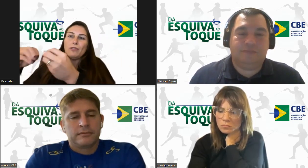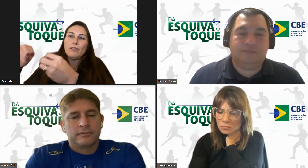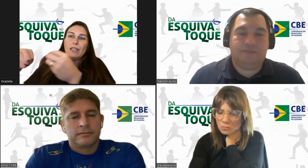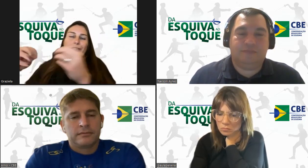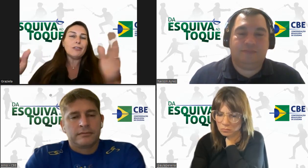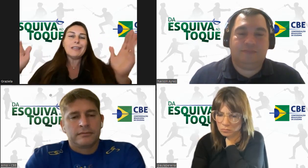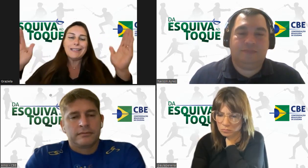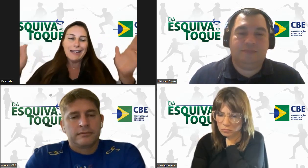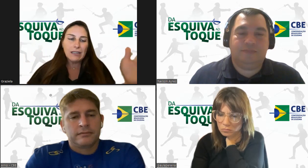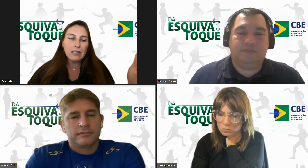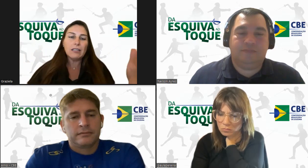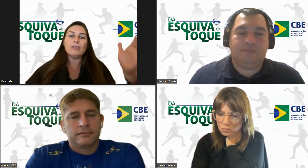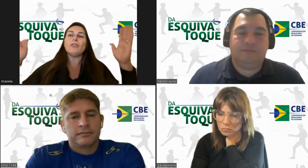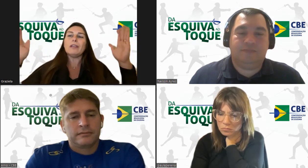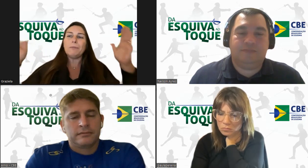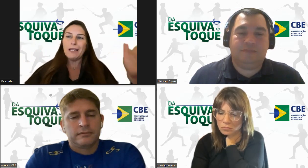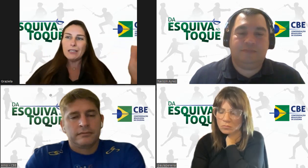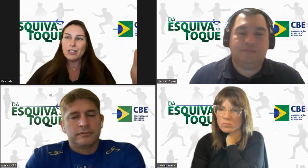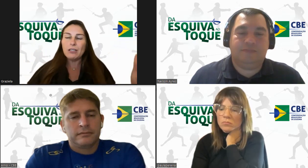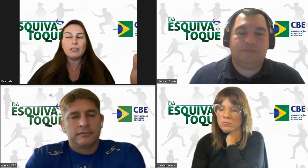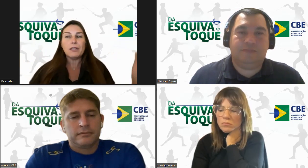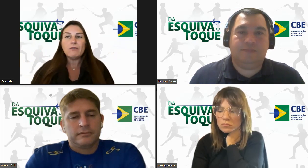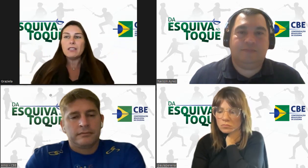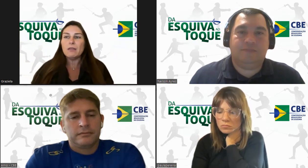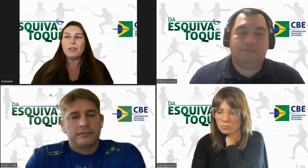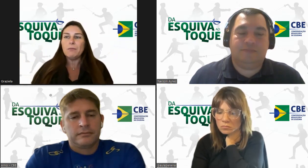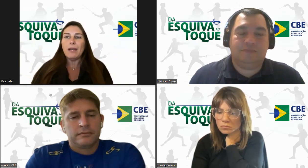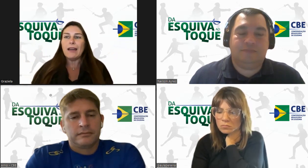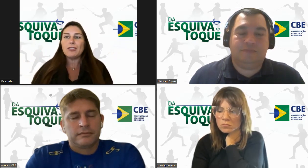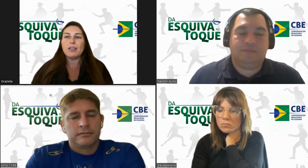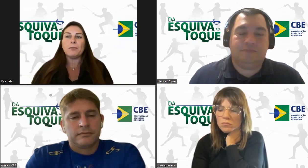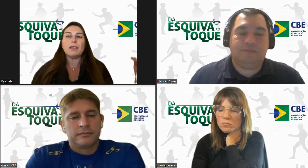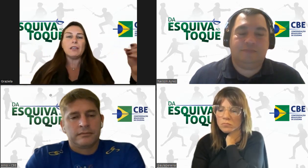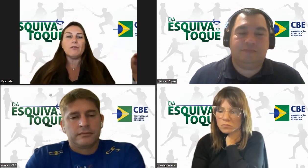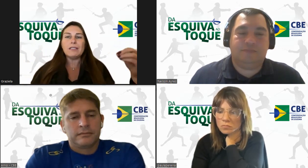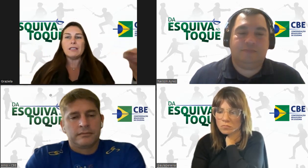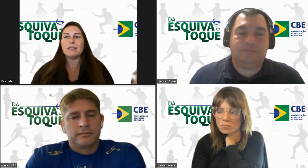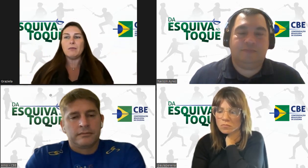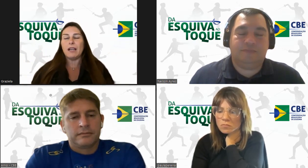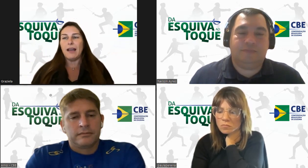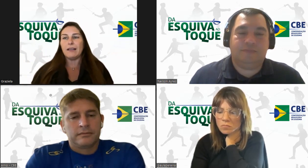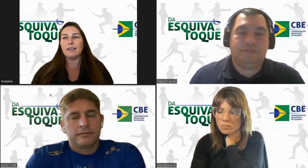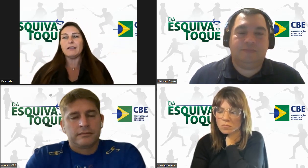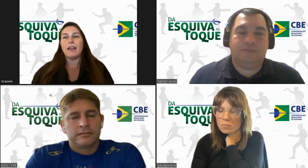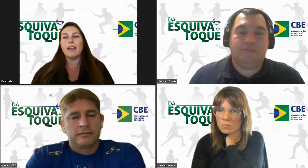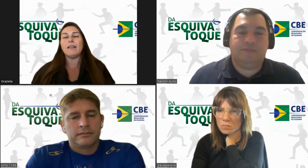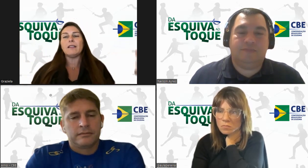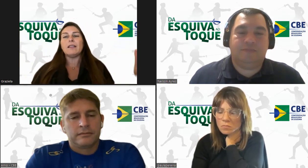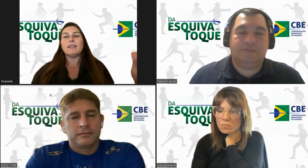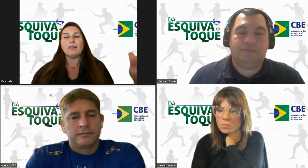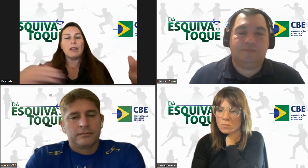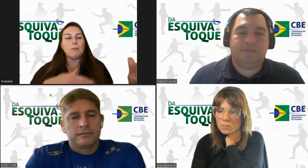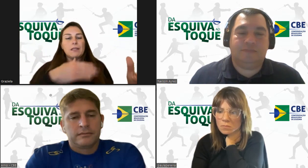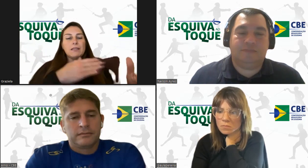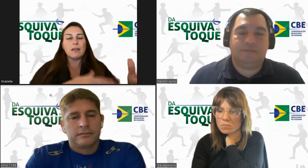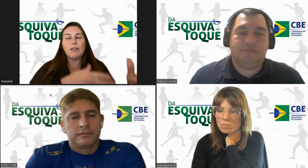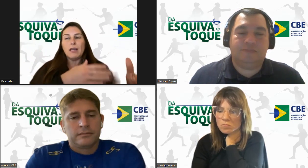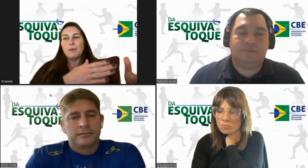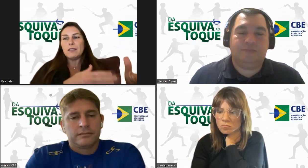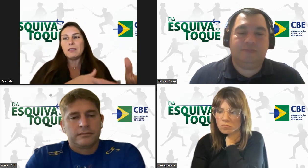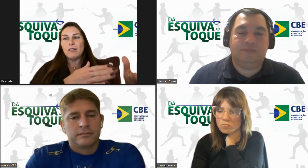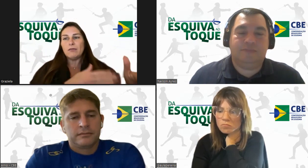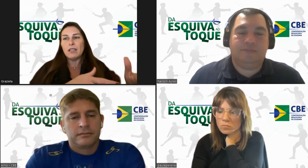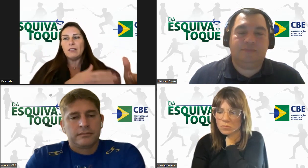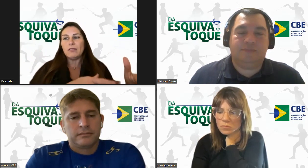costurando costurando e treinando e planejando para conseguir por em prática porque não existe milagre então é